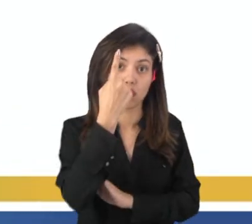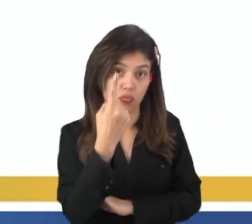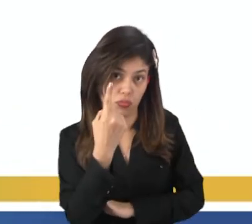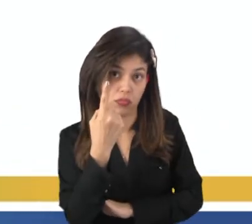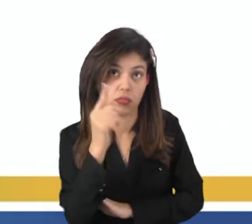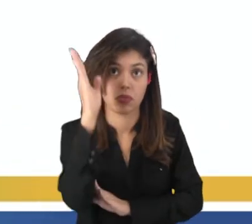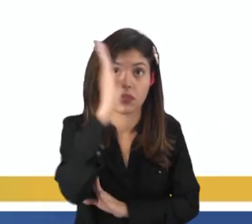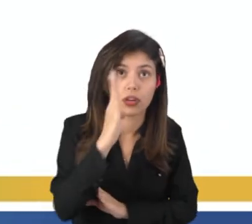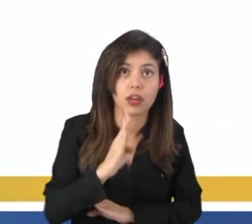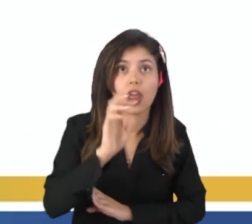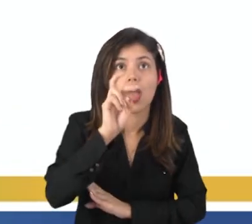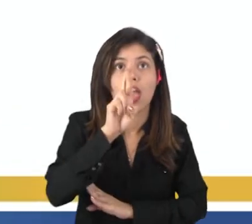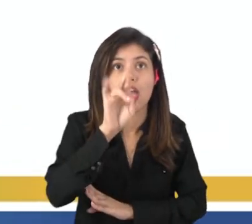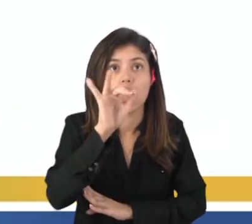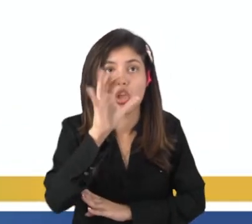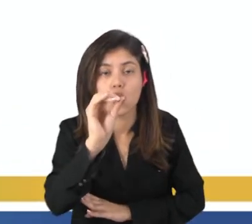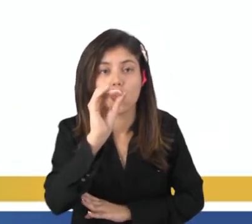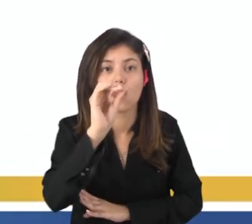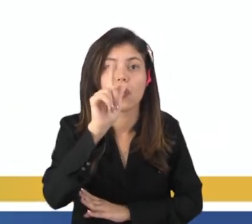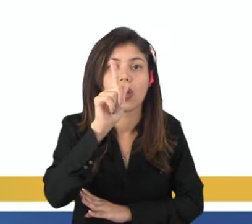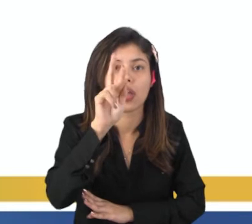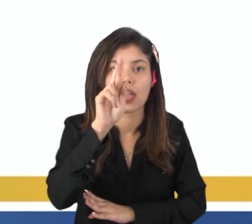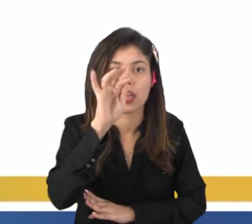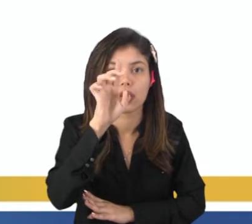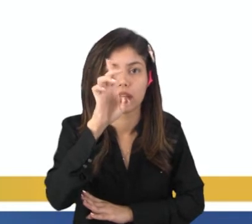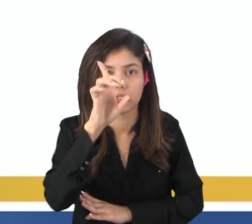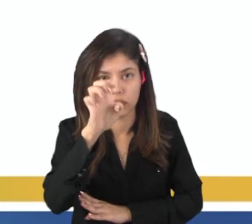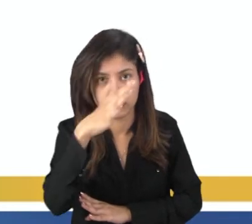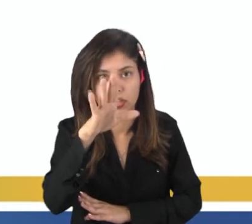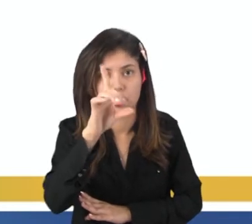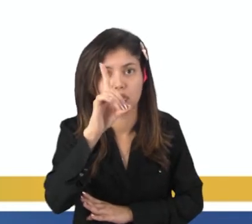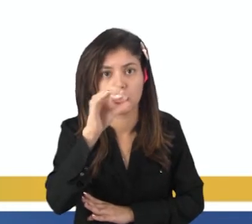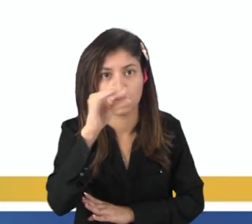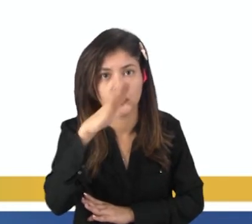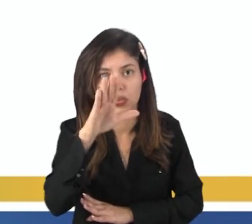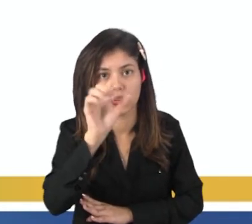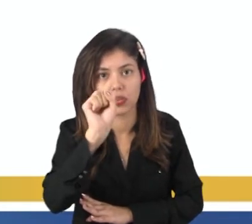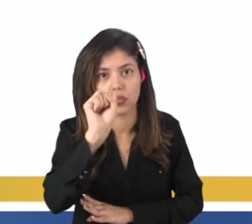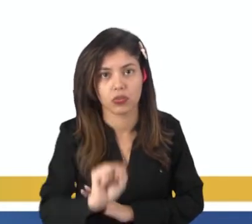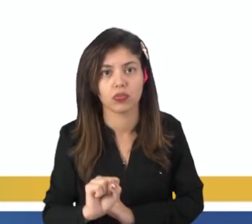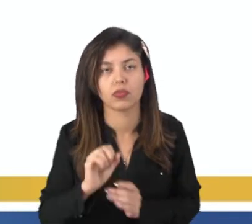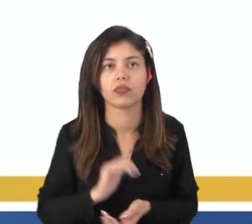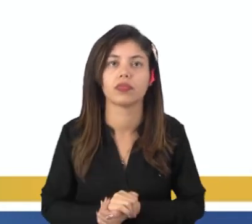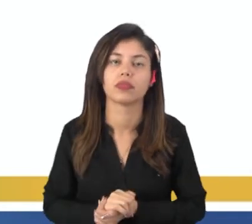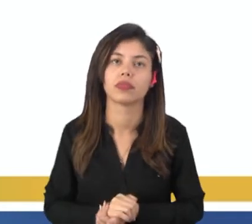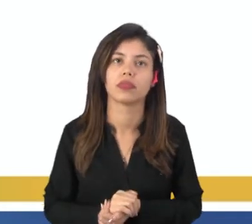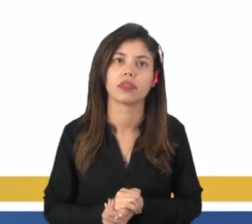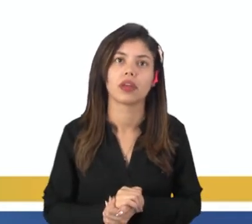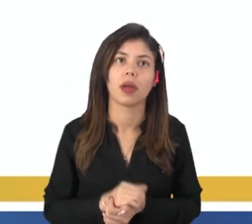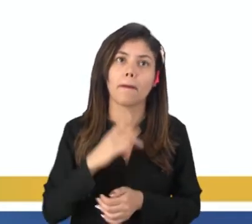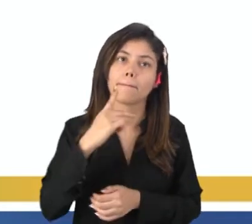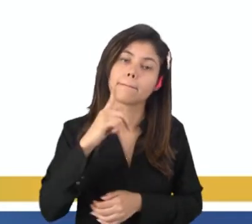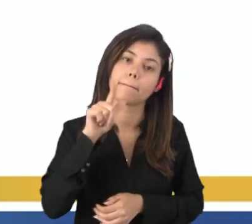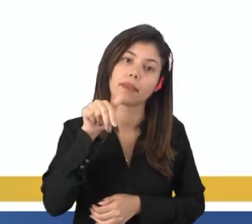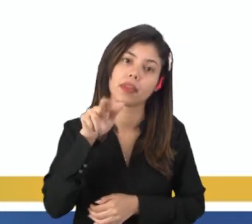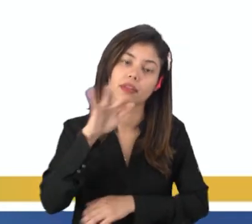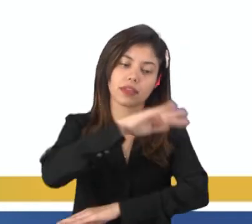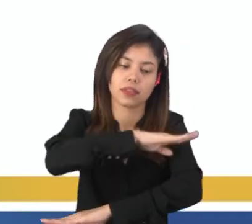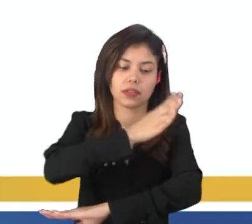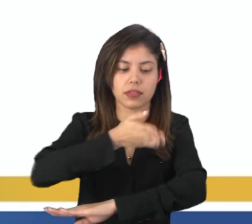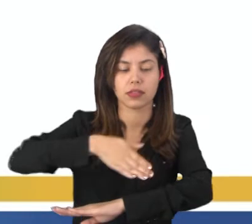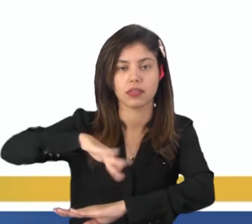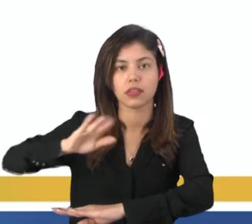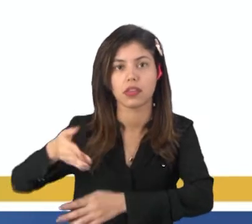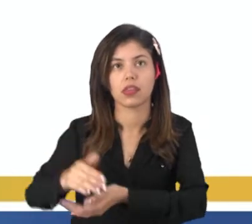brasileiro, que é o Rio Grande do Sul, tá, gente? A Pampa, né, esse bioma Pampa, ele é muito caracterizado por planícies, tá? Então, é aquela planície,